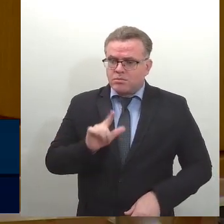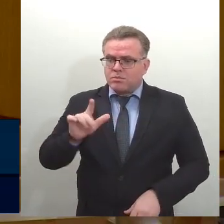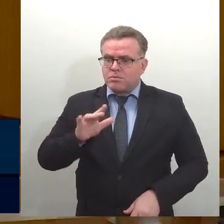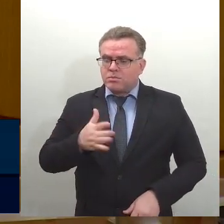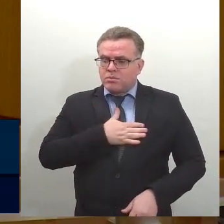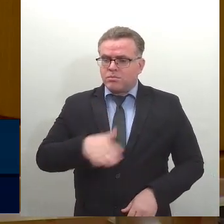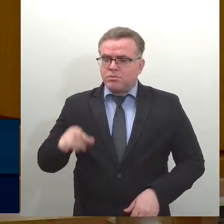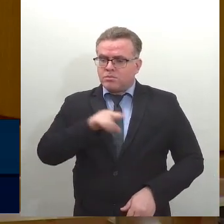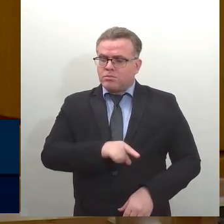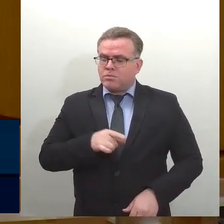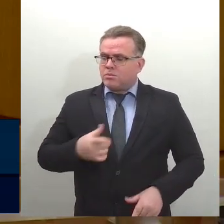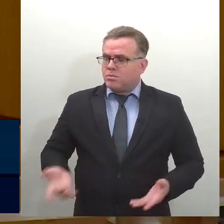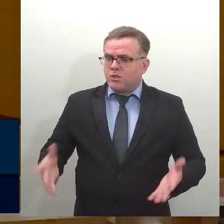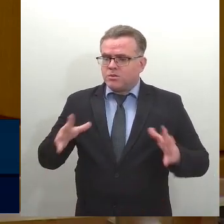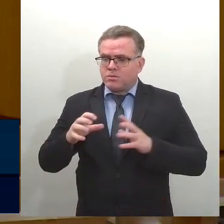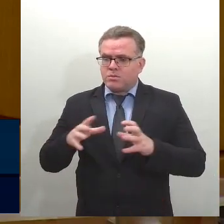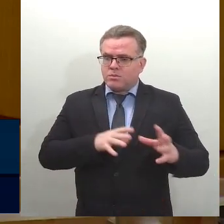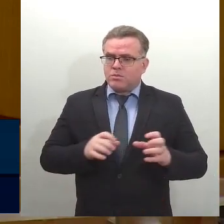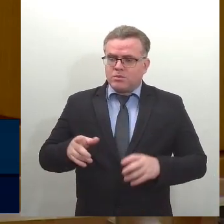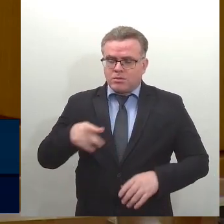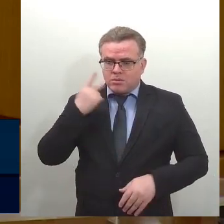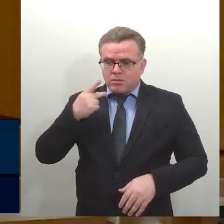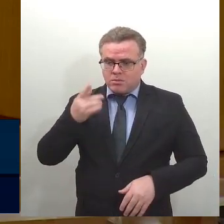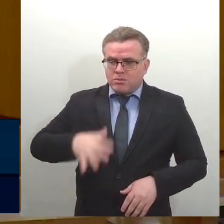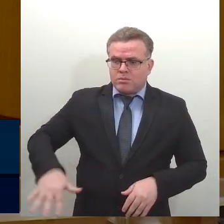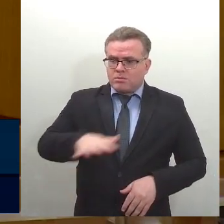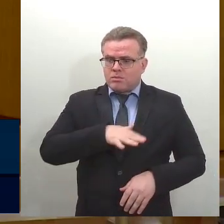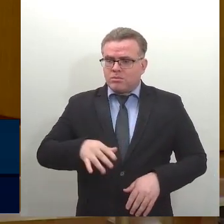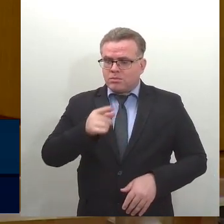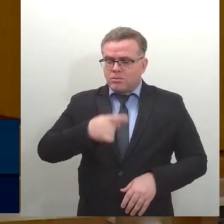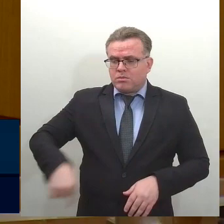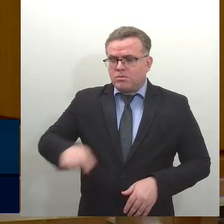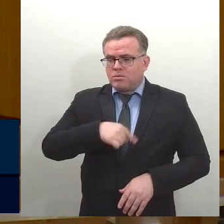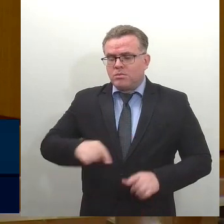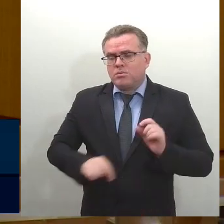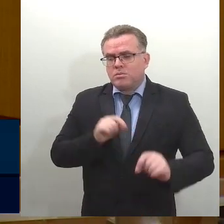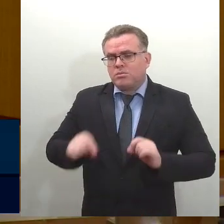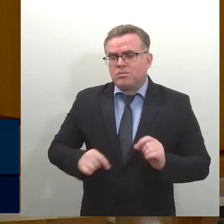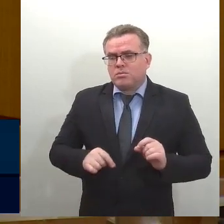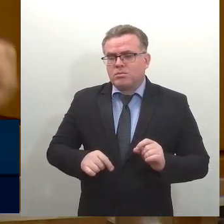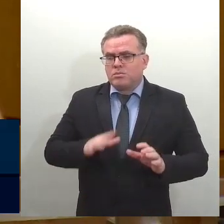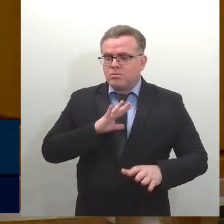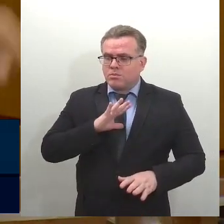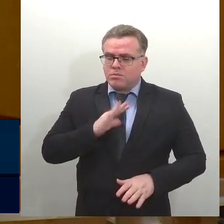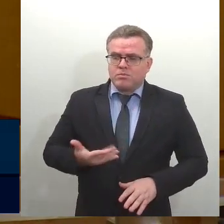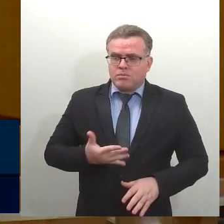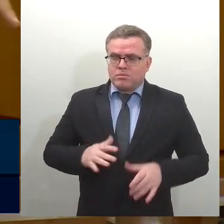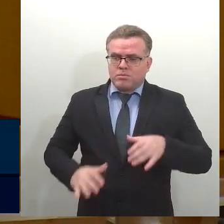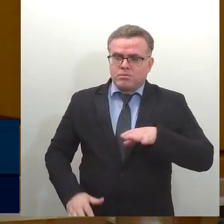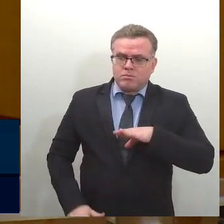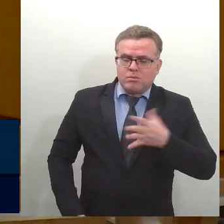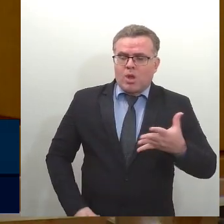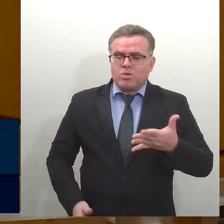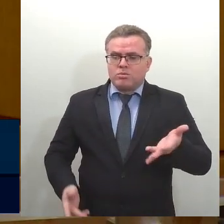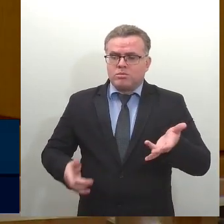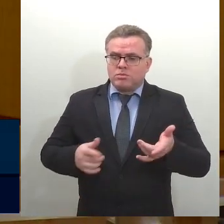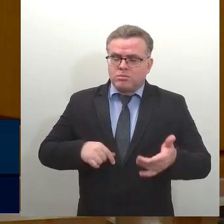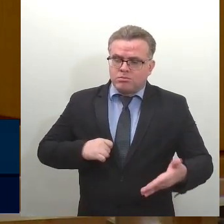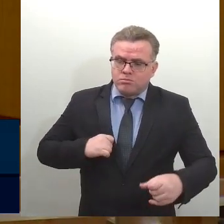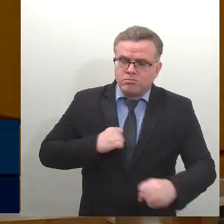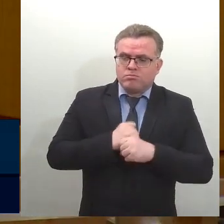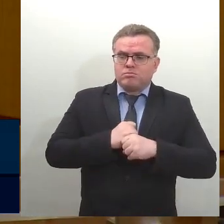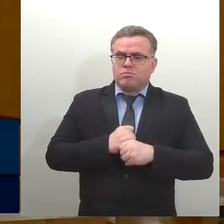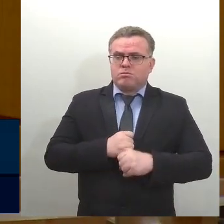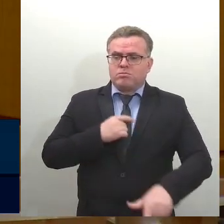políticos, nenhum da minha terra, tinha a coragem e a hombridade de defender o trabalhador, de defender